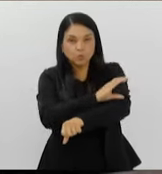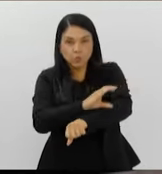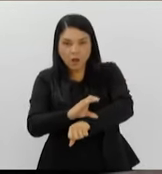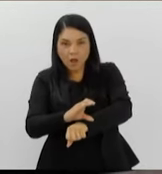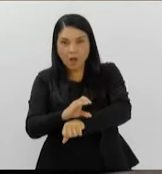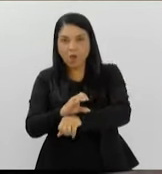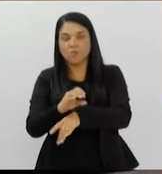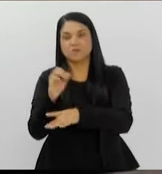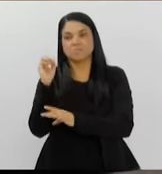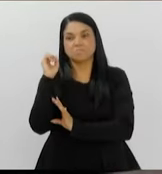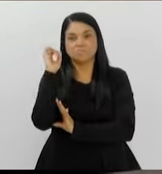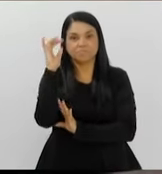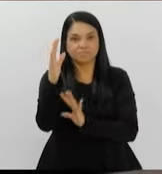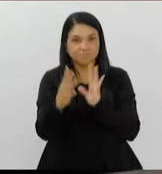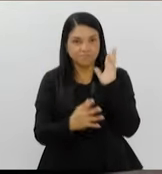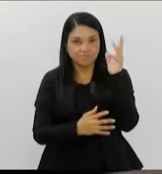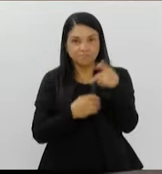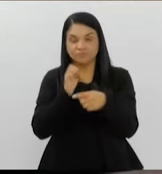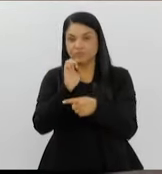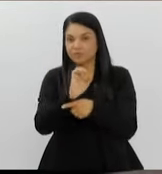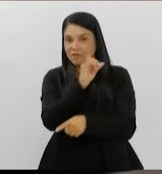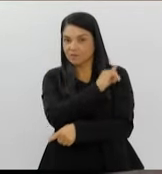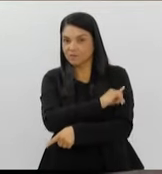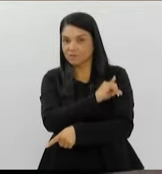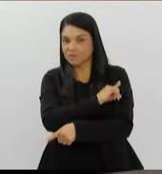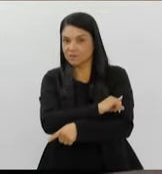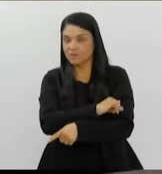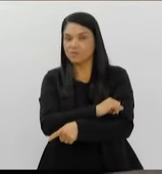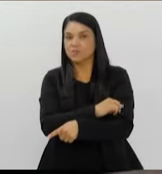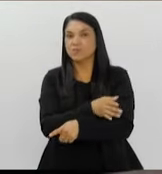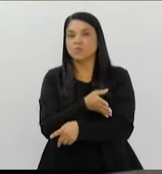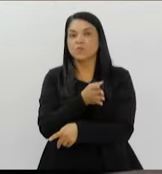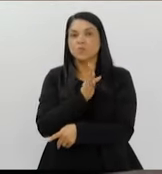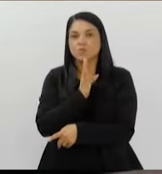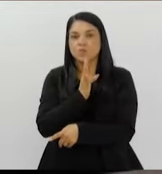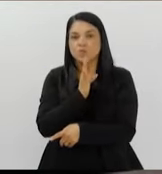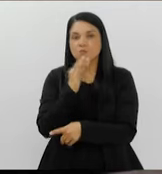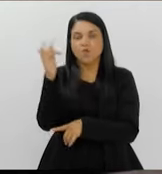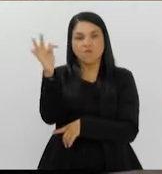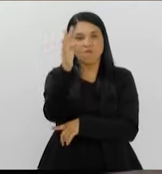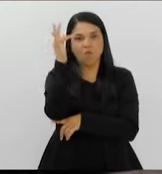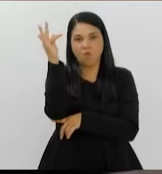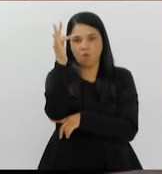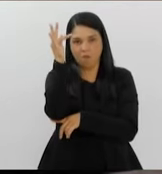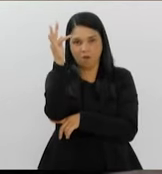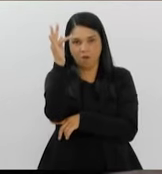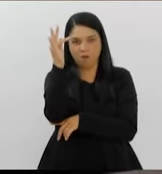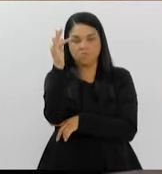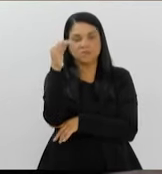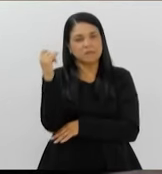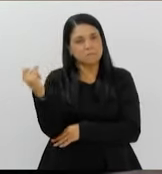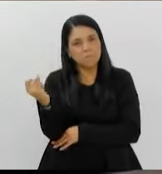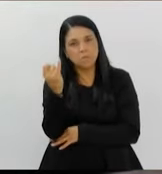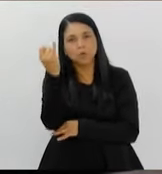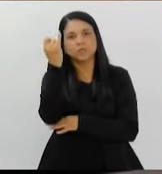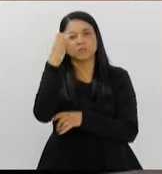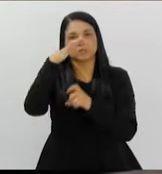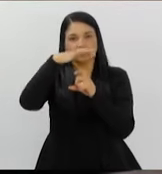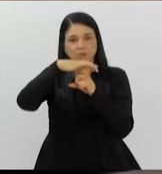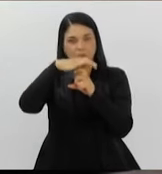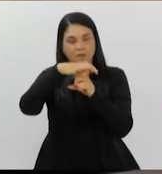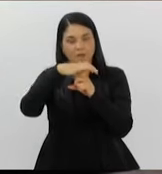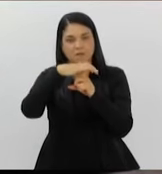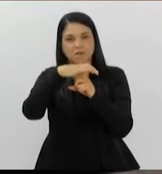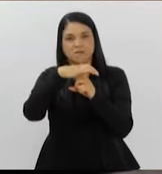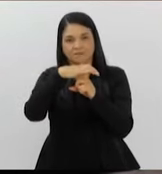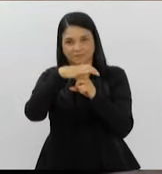do Estado do Rio de Janeiro é um reconhecimento formal de sua relevância e também um passo